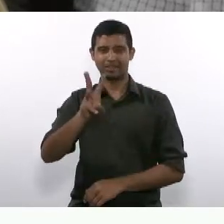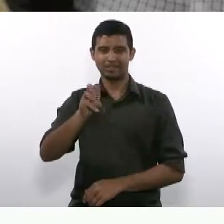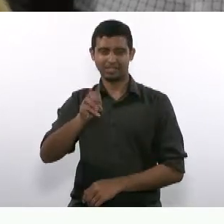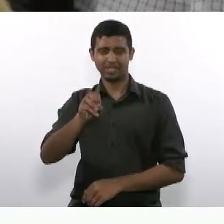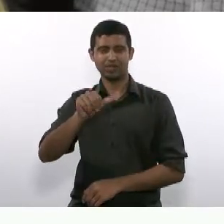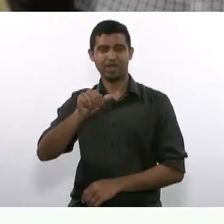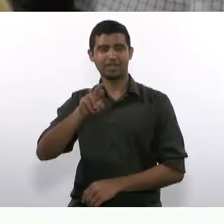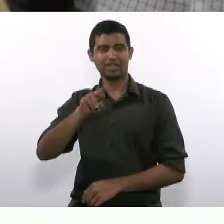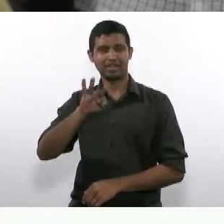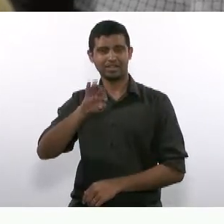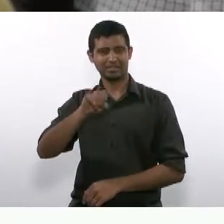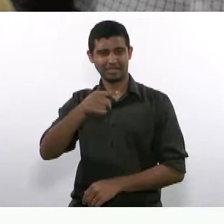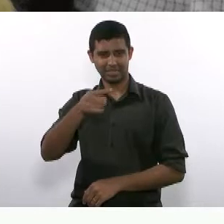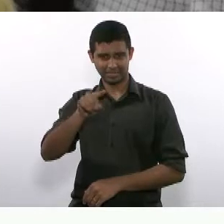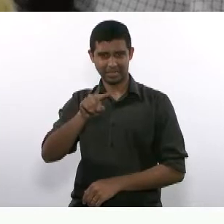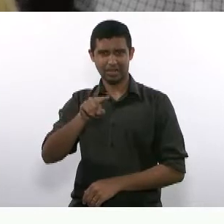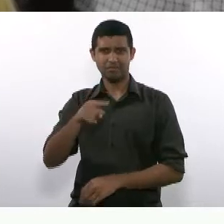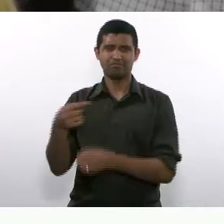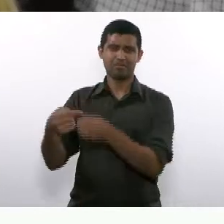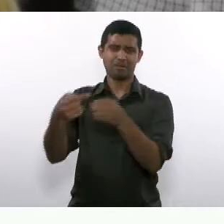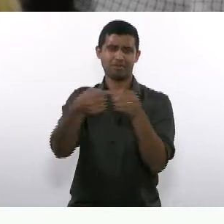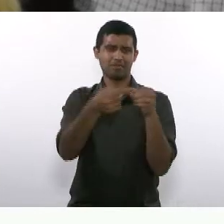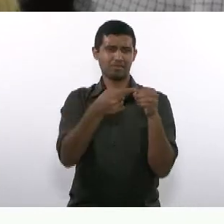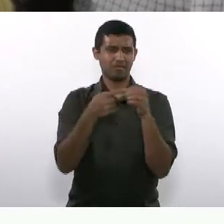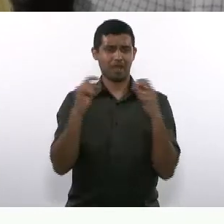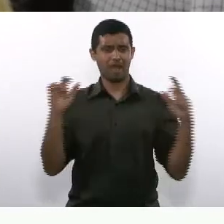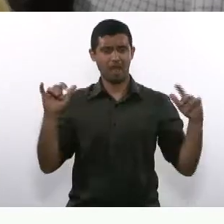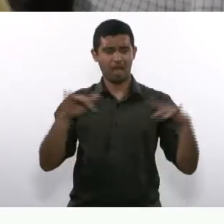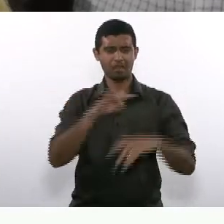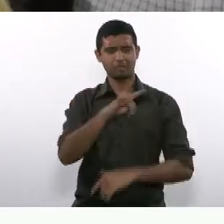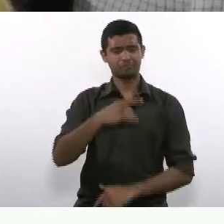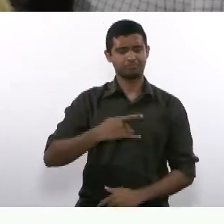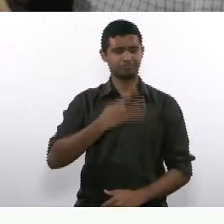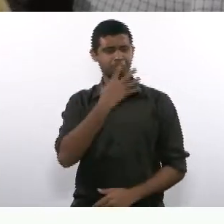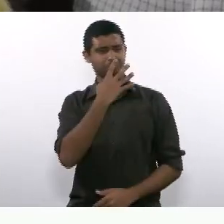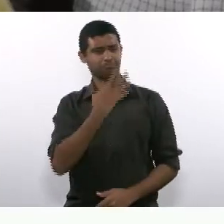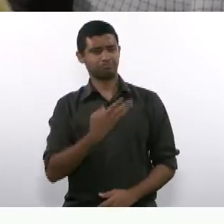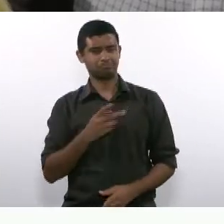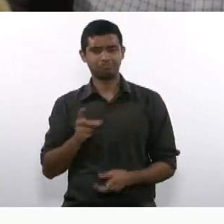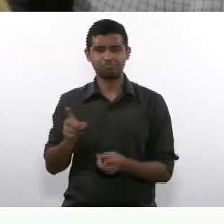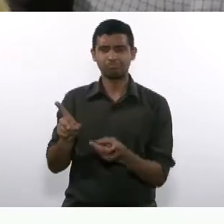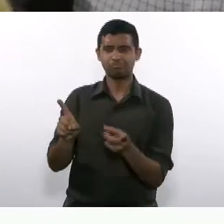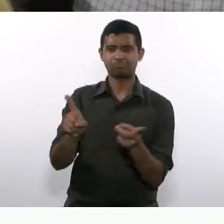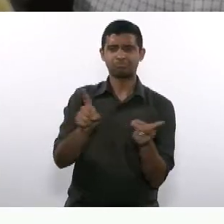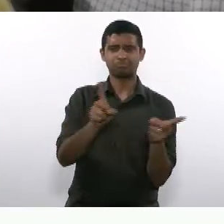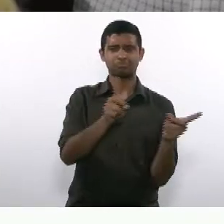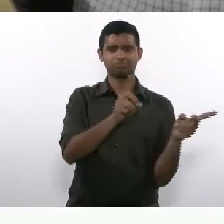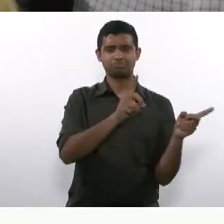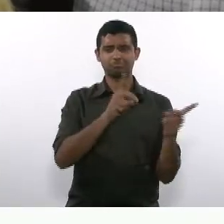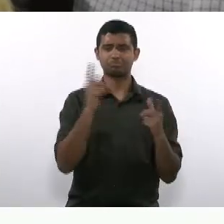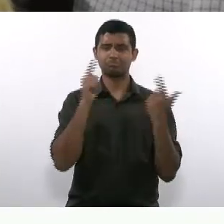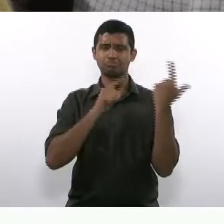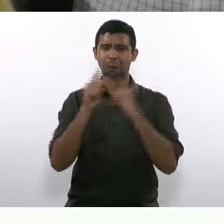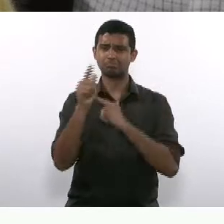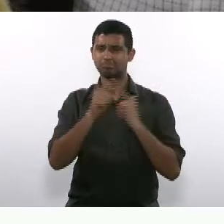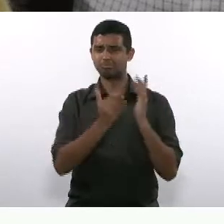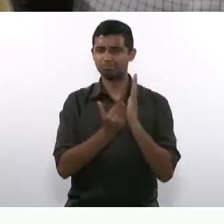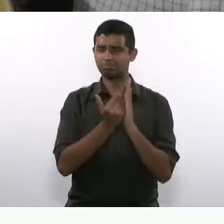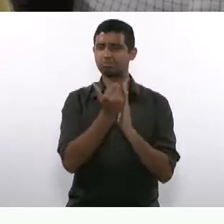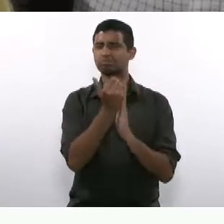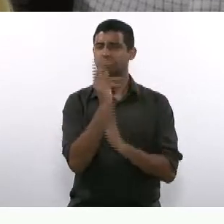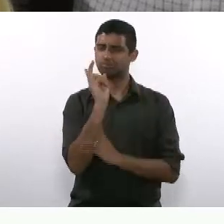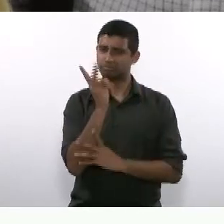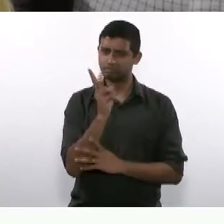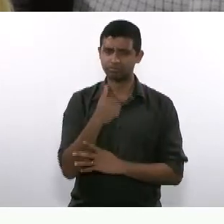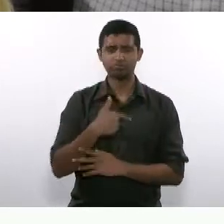vários municípios do Rio de Janeiro estiveram presentes, ficaram surpresos com o volume de vendas que eles realizaram. Foi num crescente, foi interessante, que eles